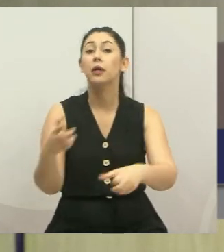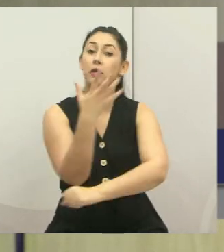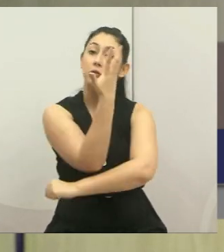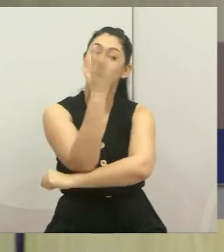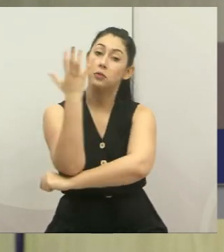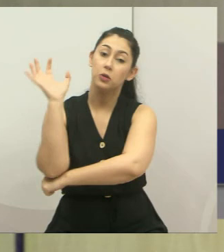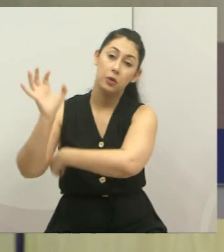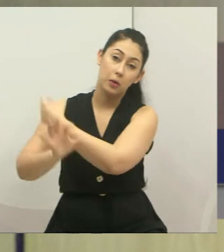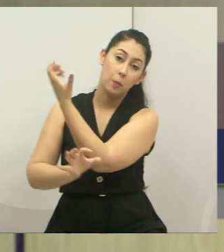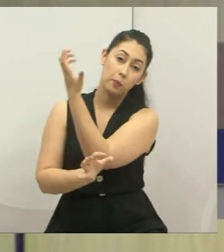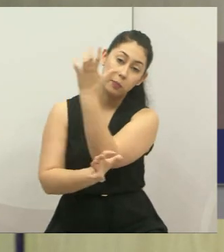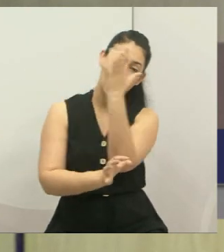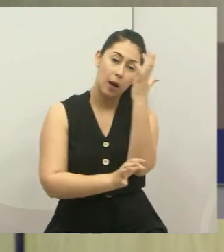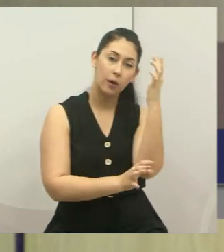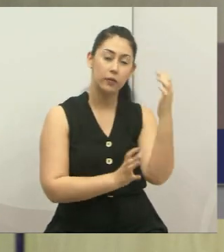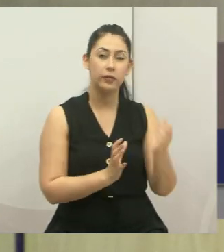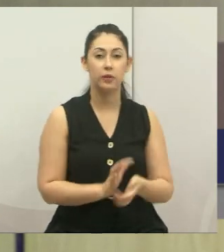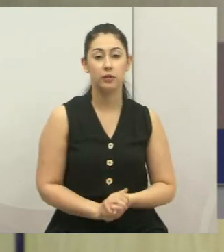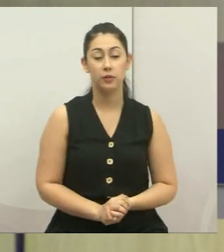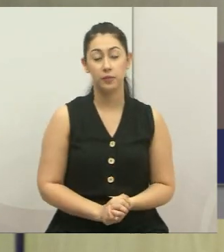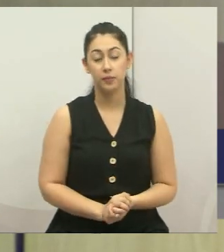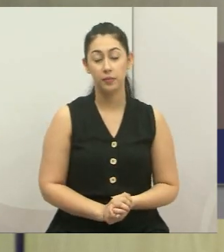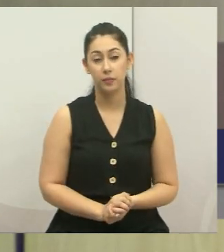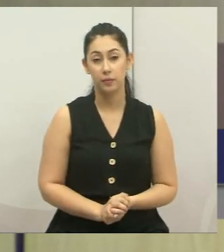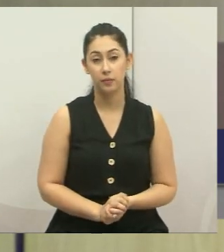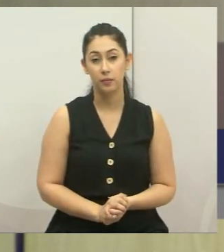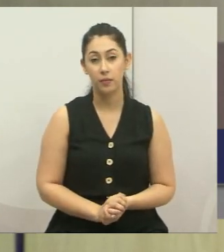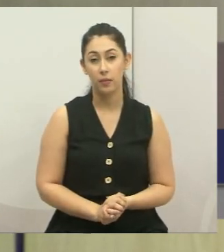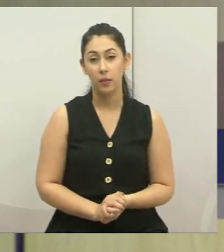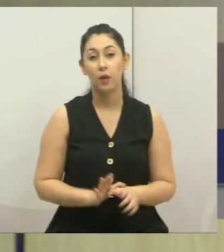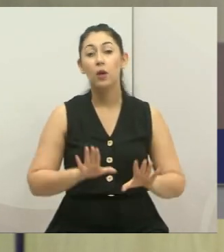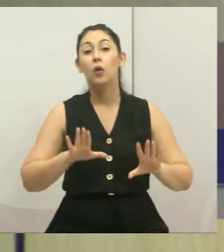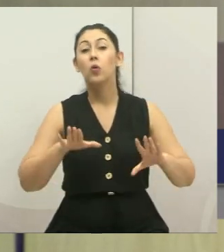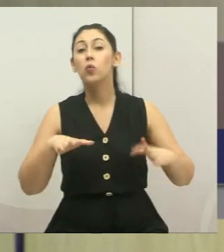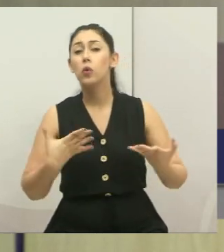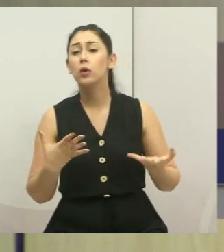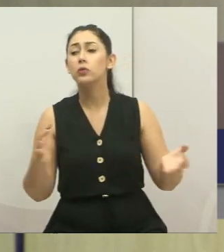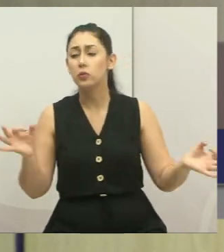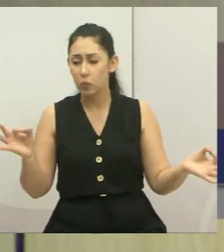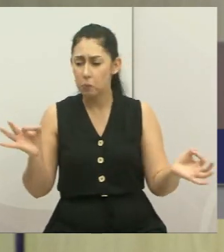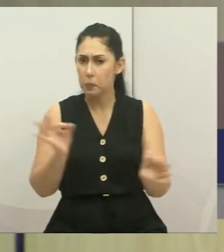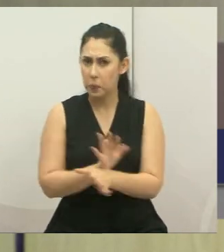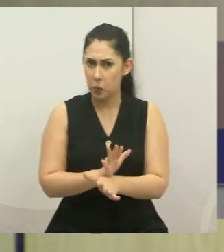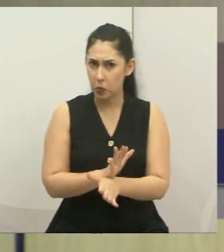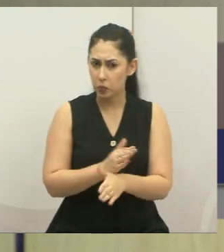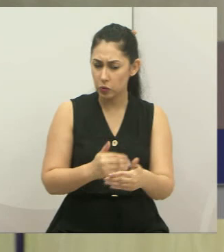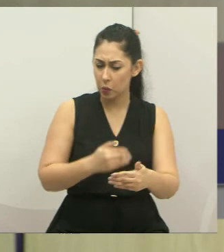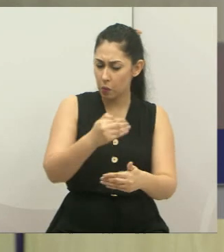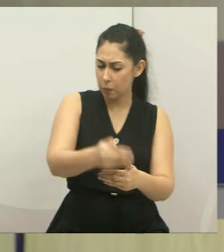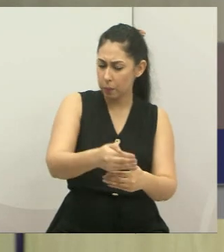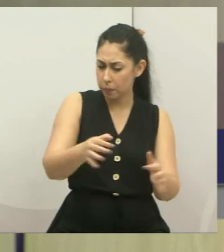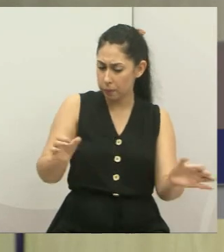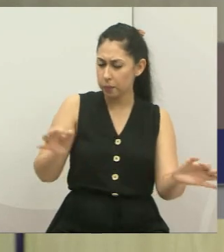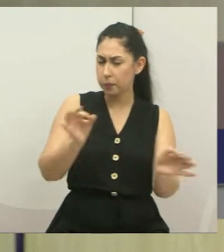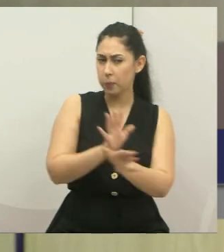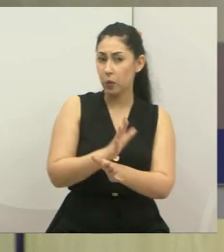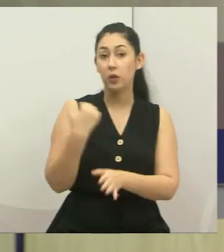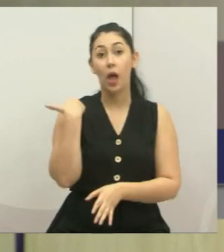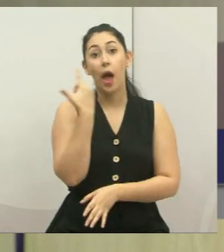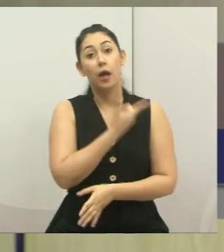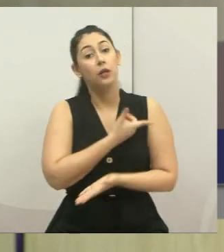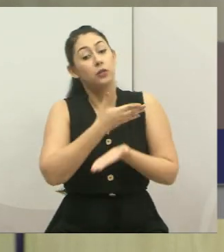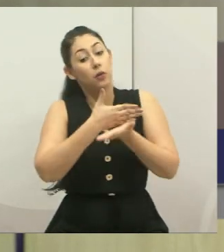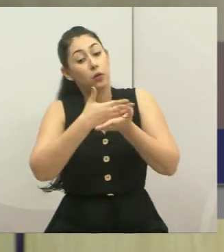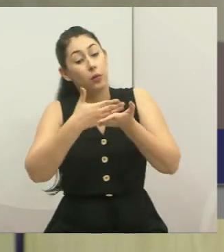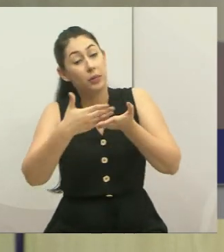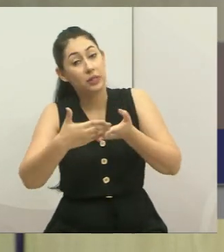arborização. Então, a gente terminando essa primeira etapa do trabalho, nós já vamos